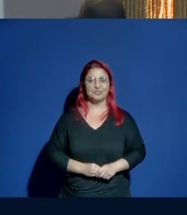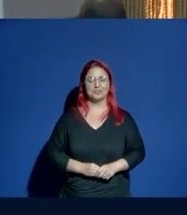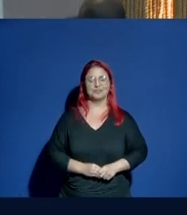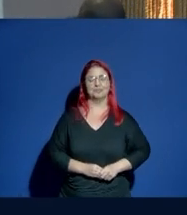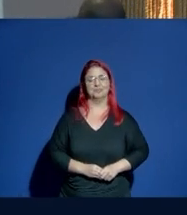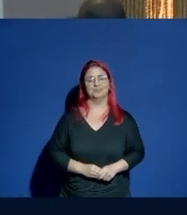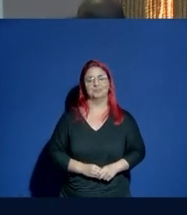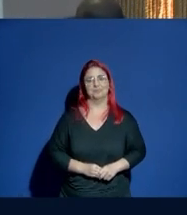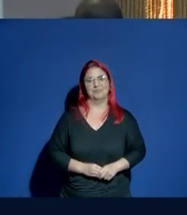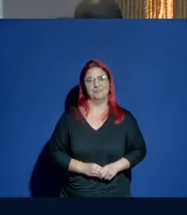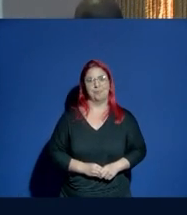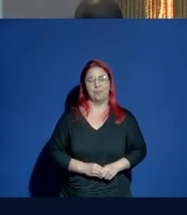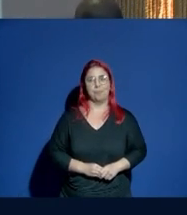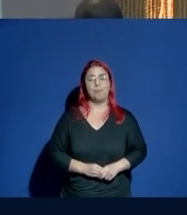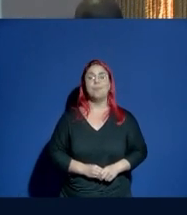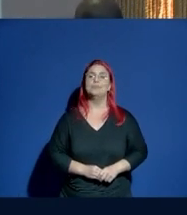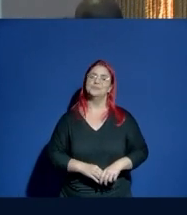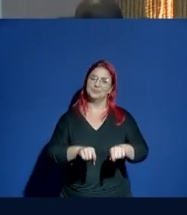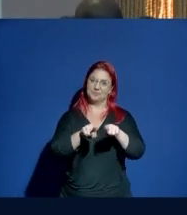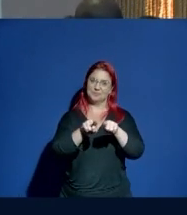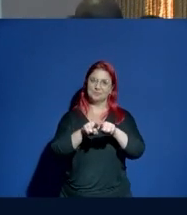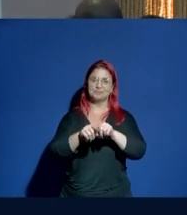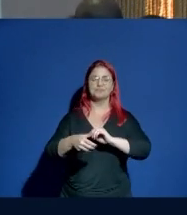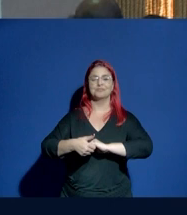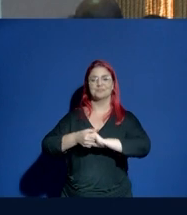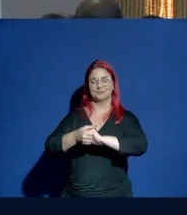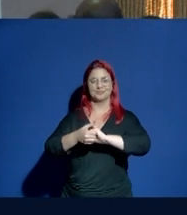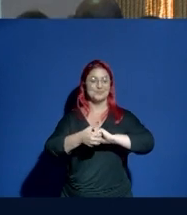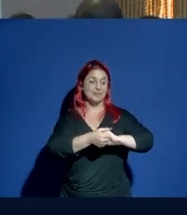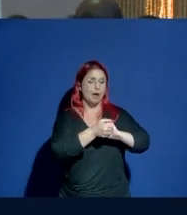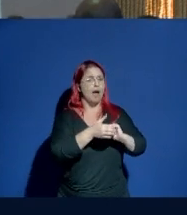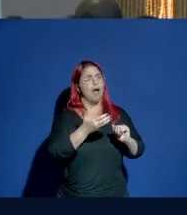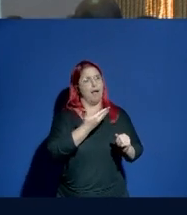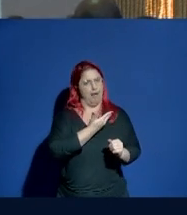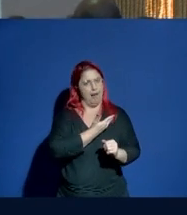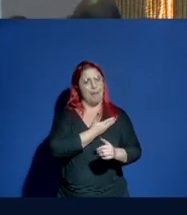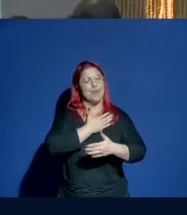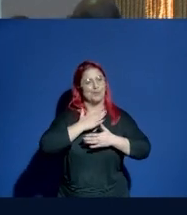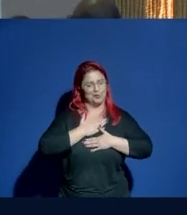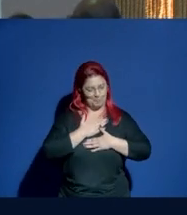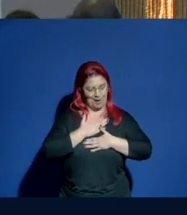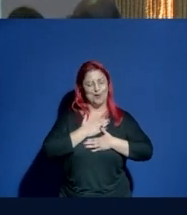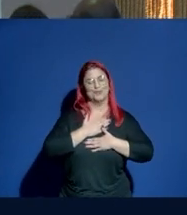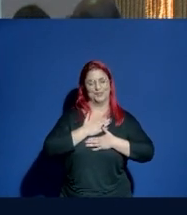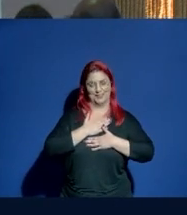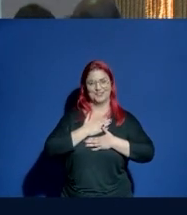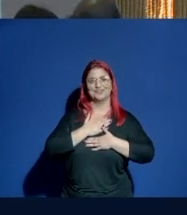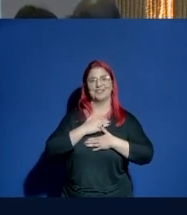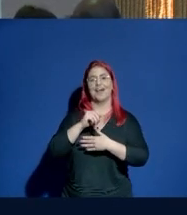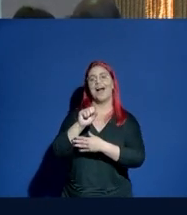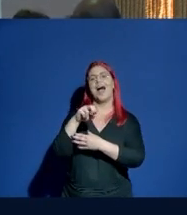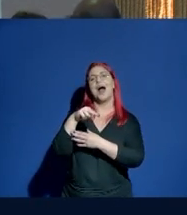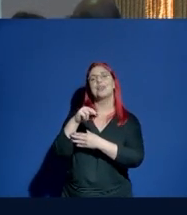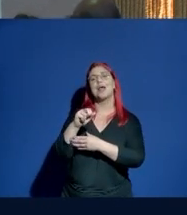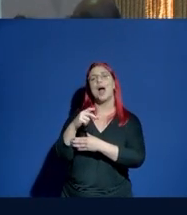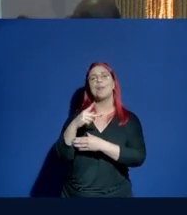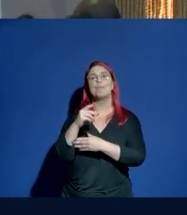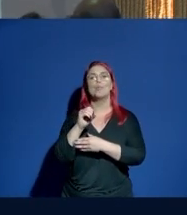tempo cumprimentar aqui dois grandes amigos meus conterrâneo meu anapolino